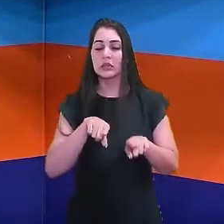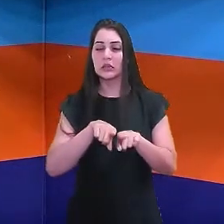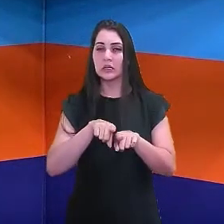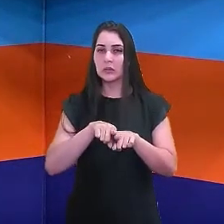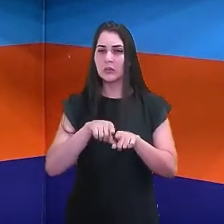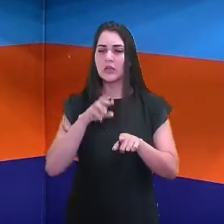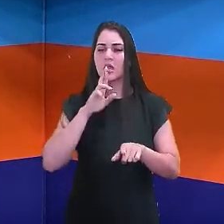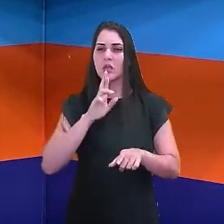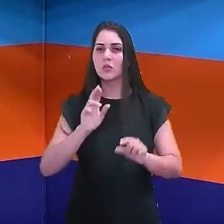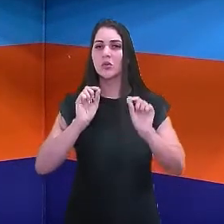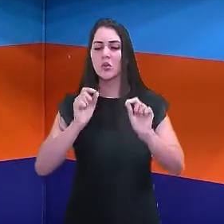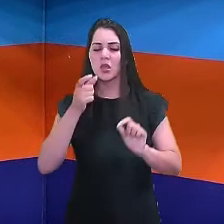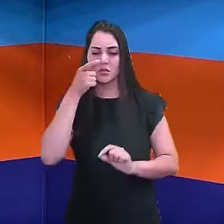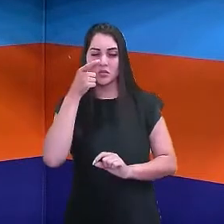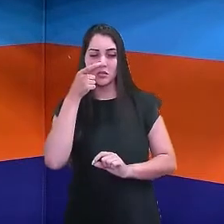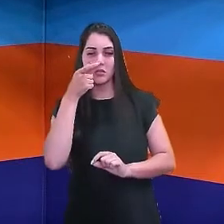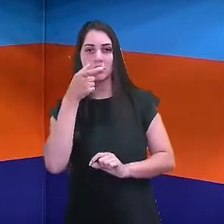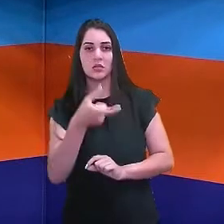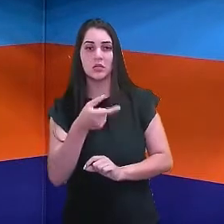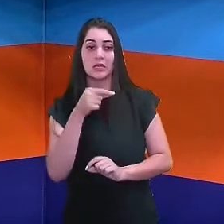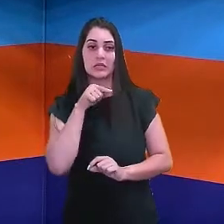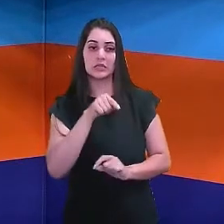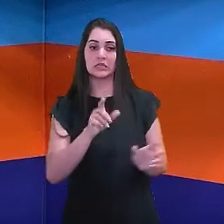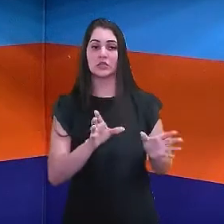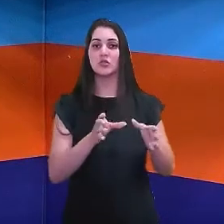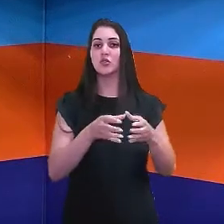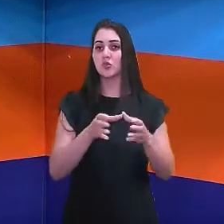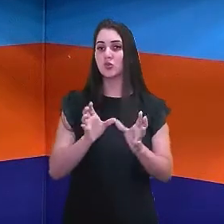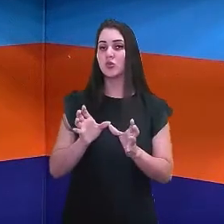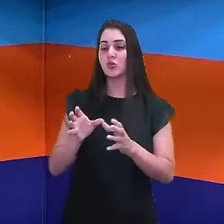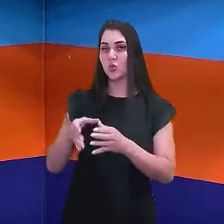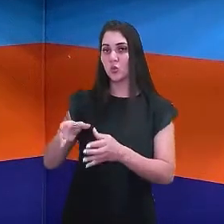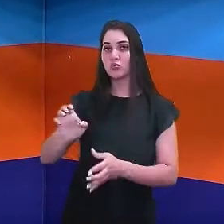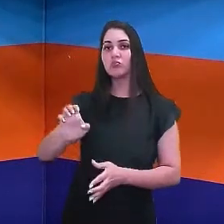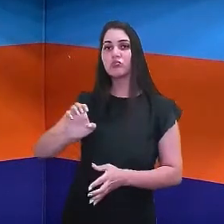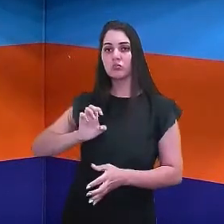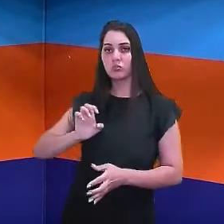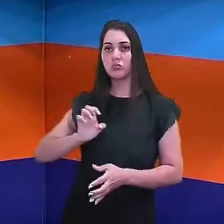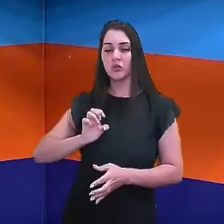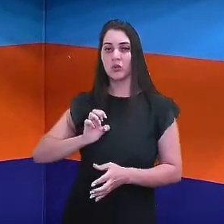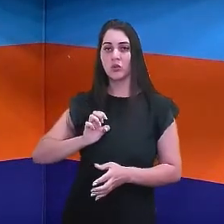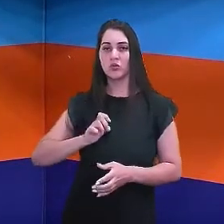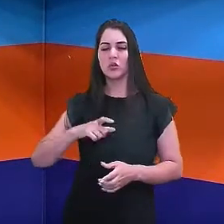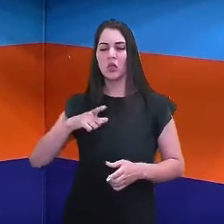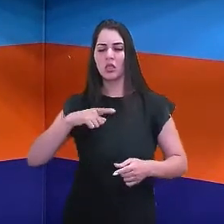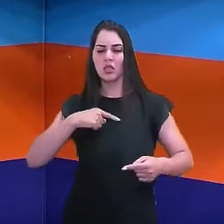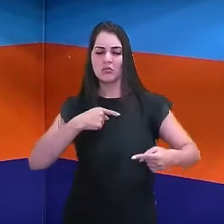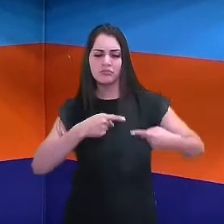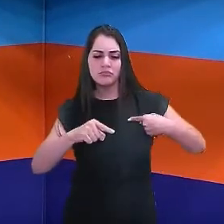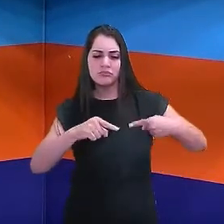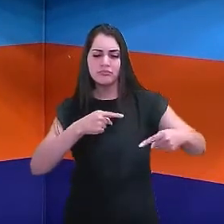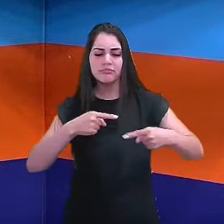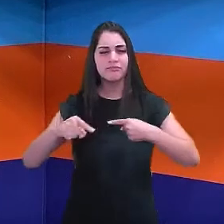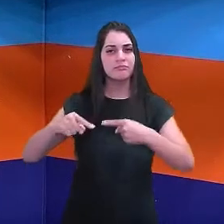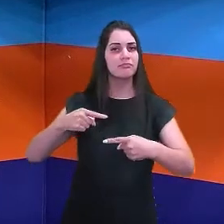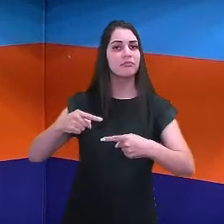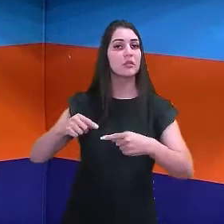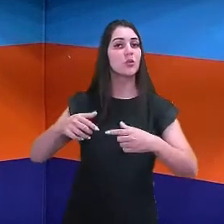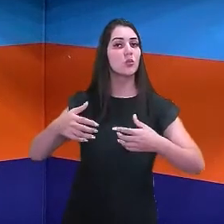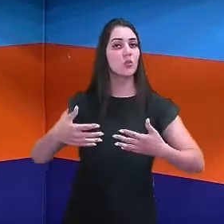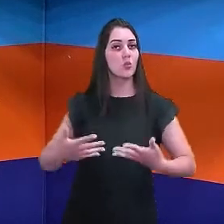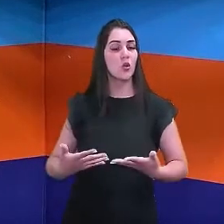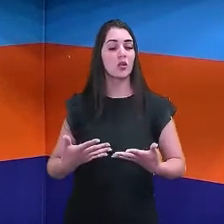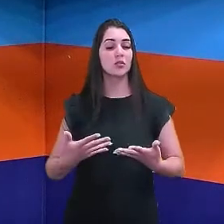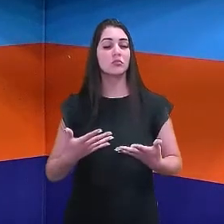aos interesses dessas elites que vivia disputando ou vivia divergindo enquanto